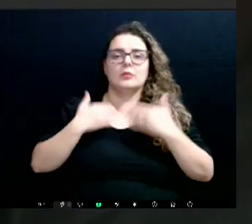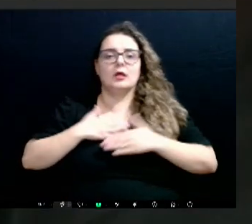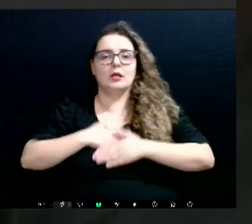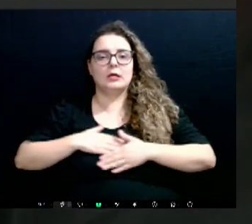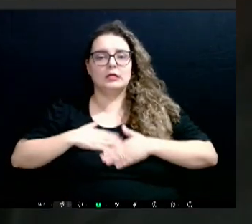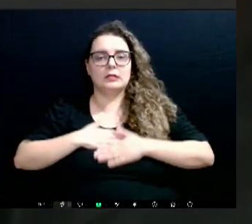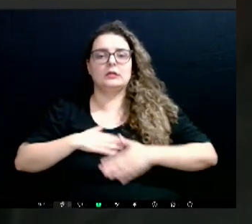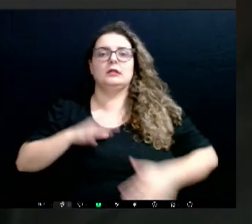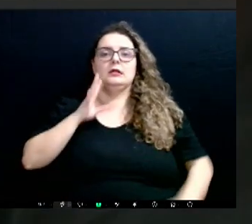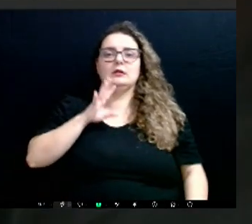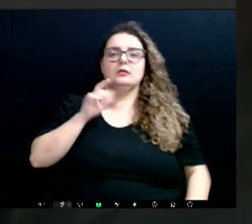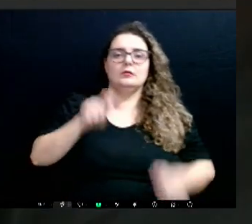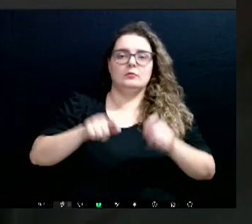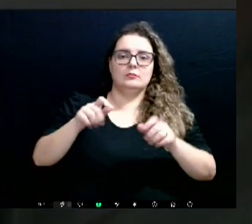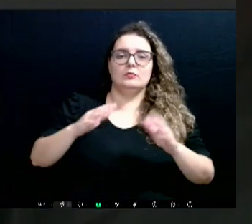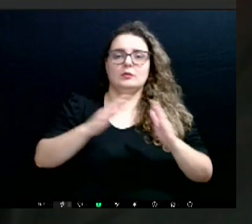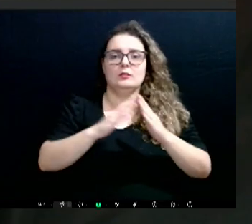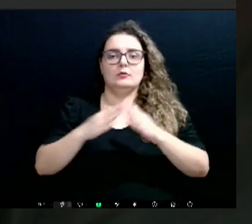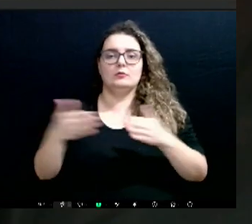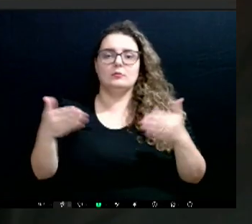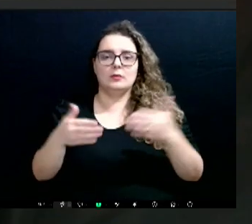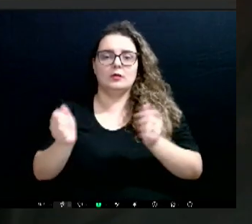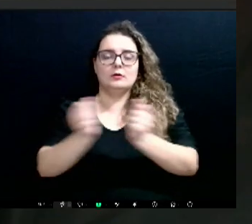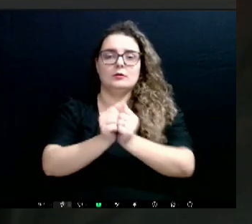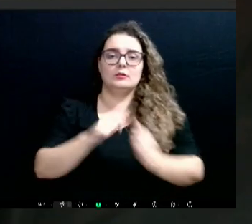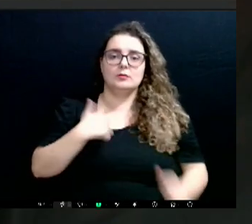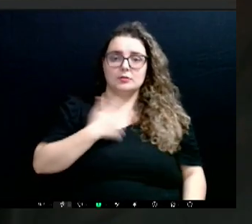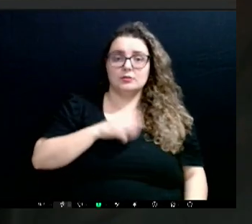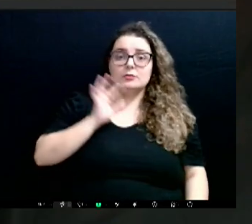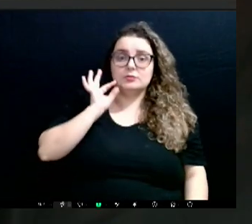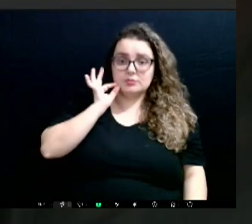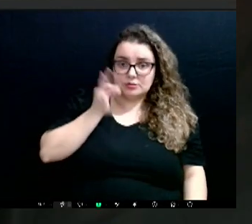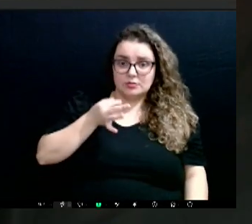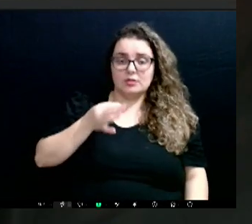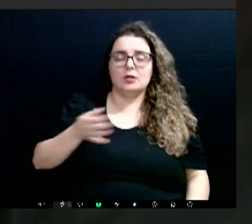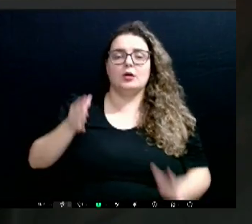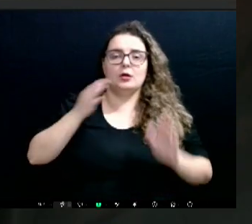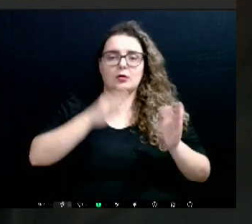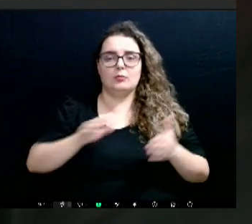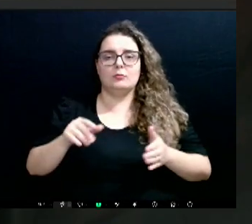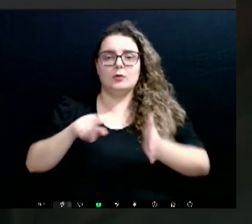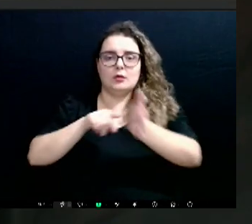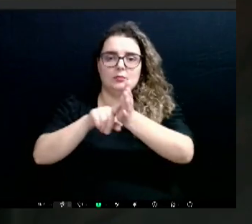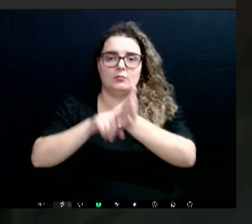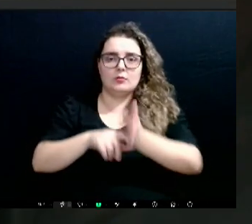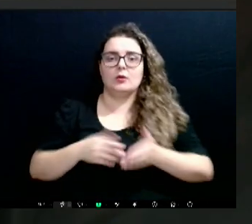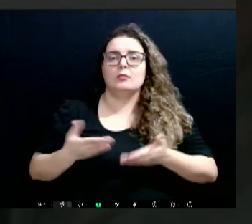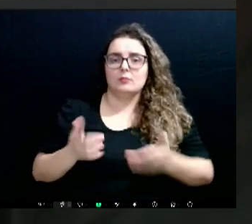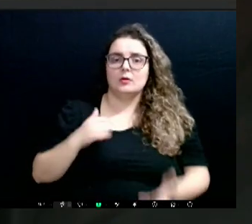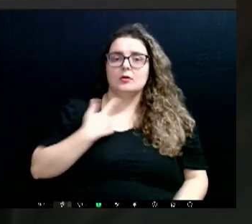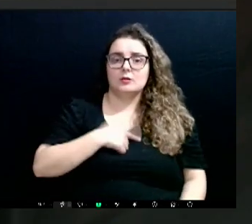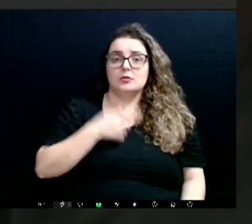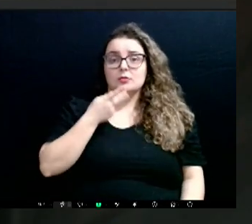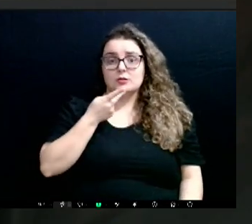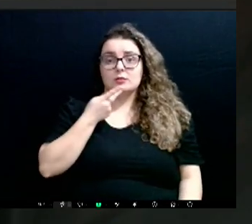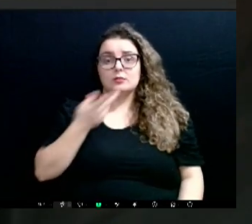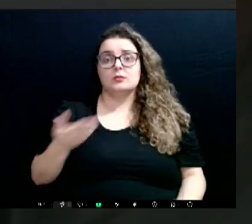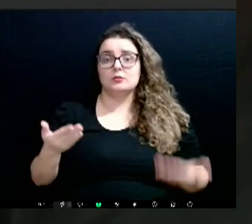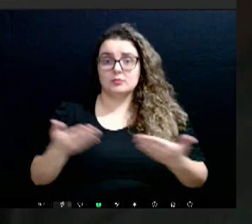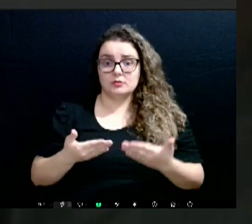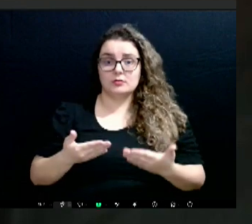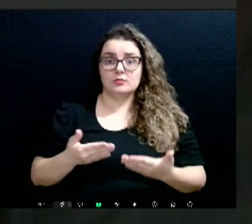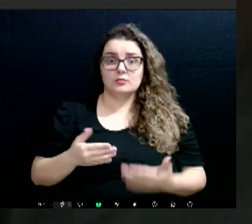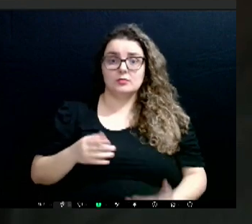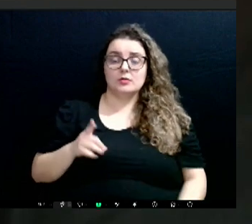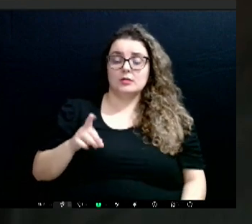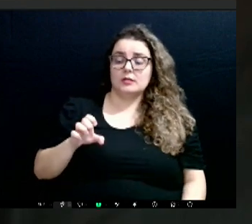casa participando conosco, né? Daqui a pouquinho a produção já coloca as perguntas para a gente. A gente está falando aqui hoje de Hum.